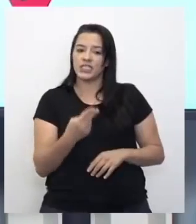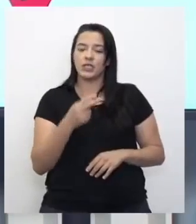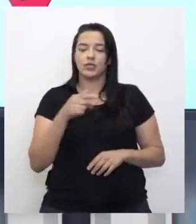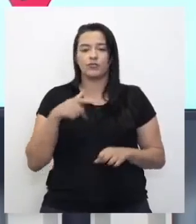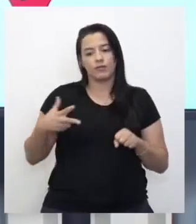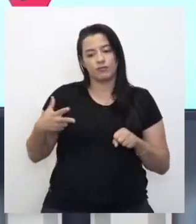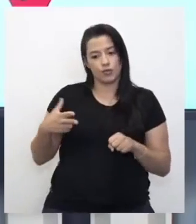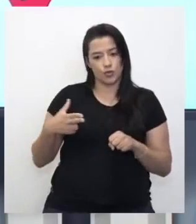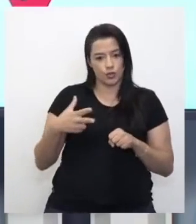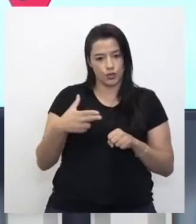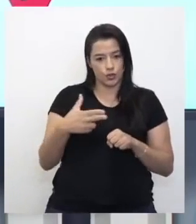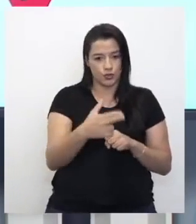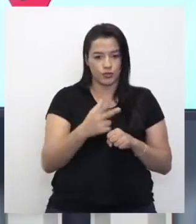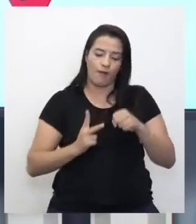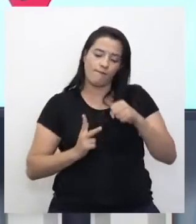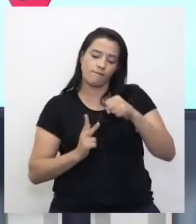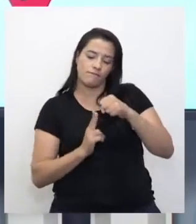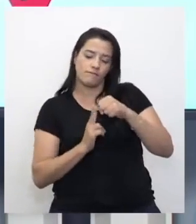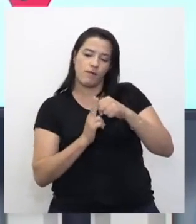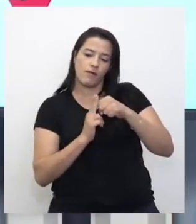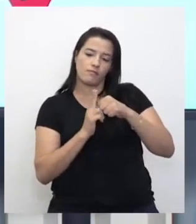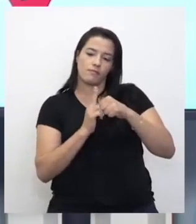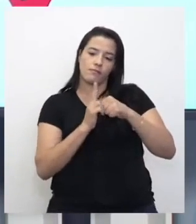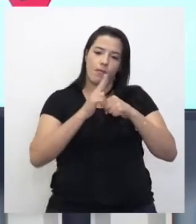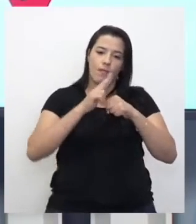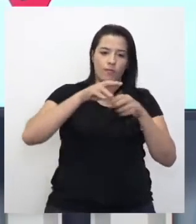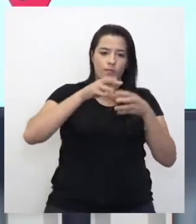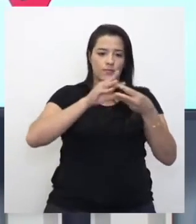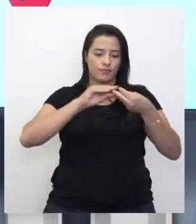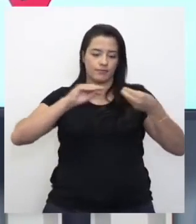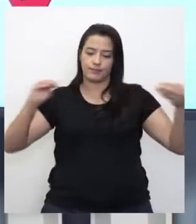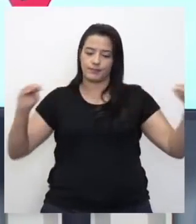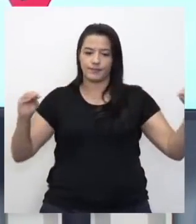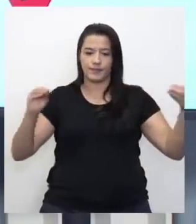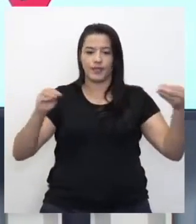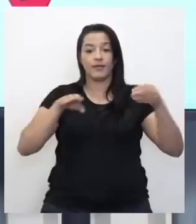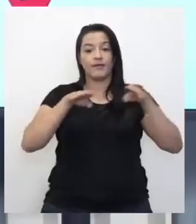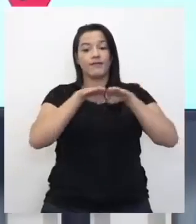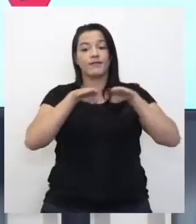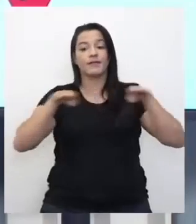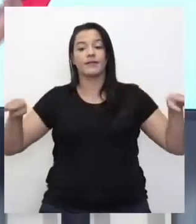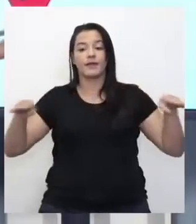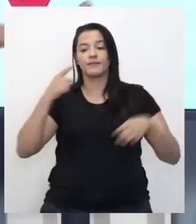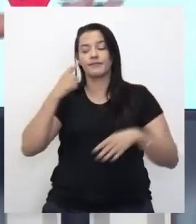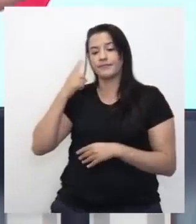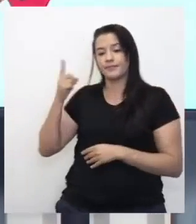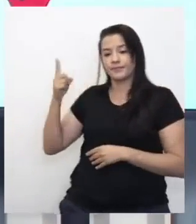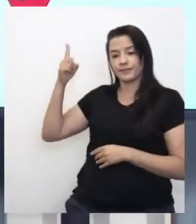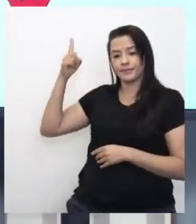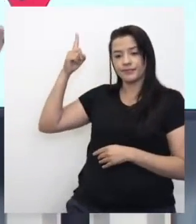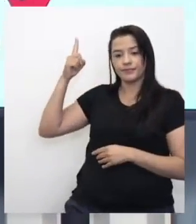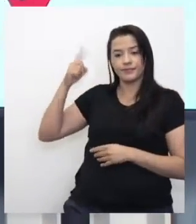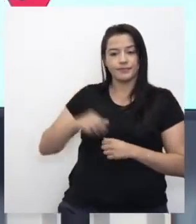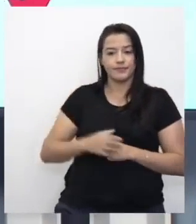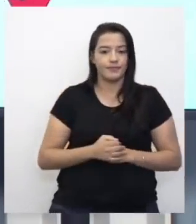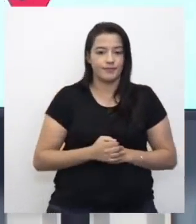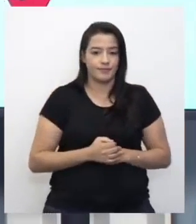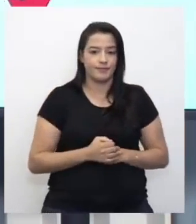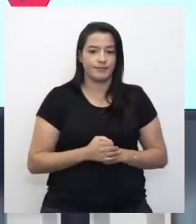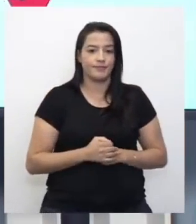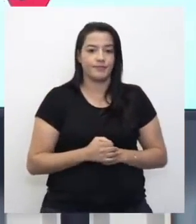tesoura, cortasse ele, desenrolasse e então eu vou ter ele